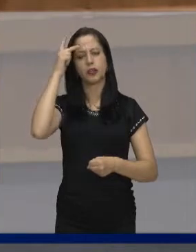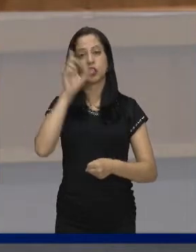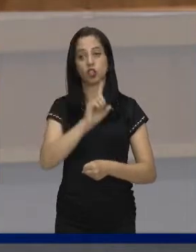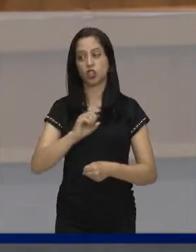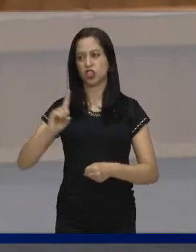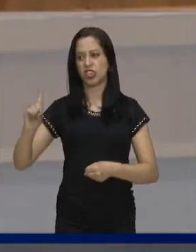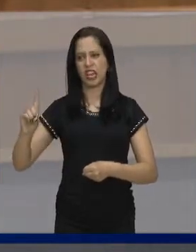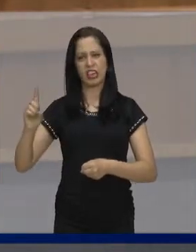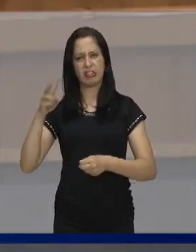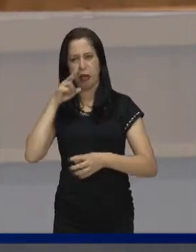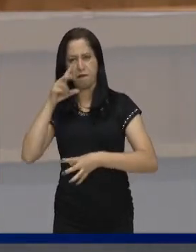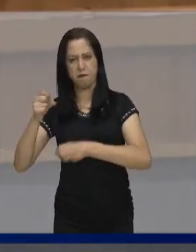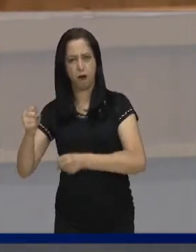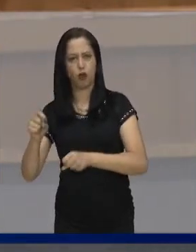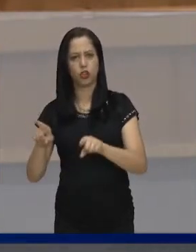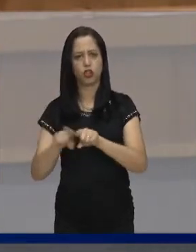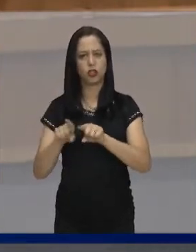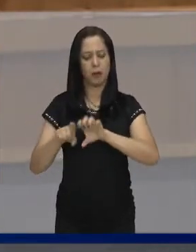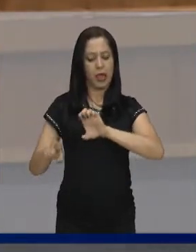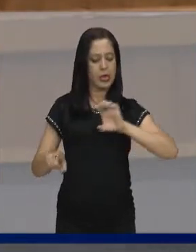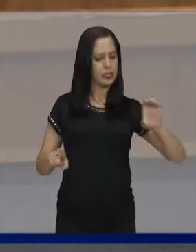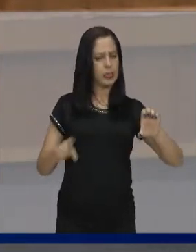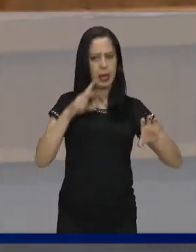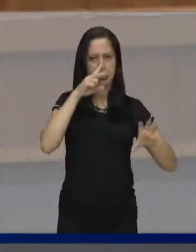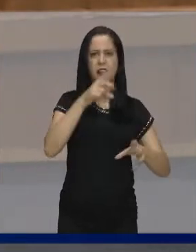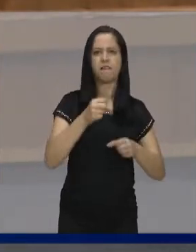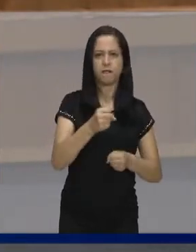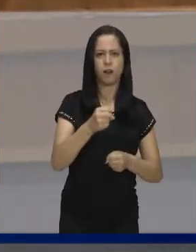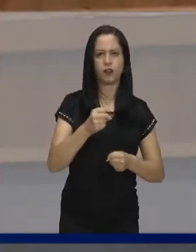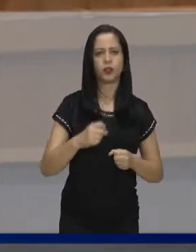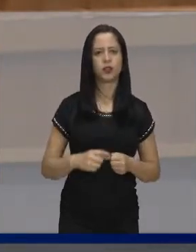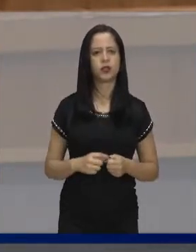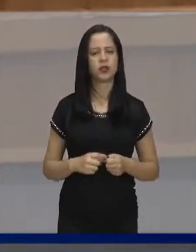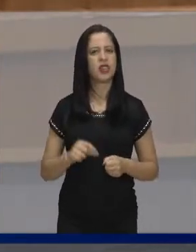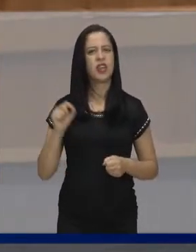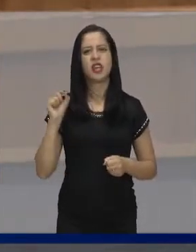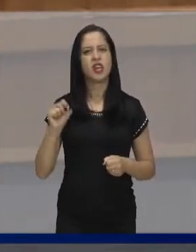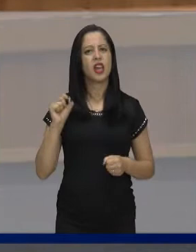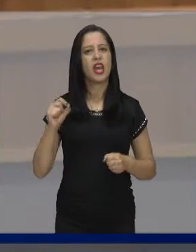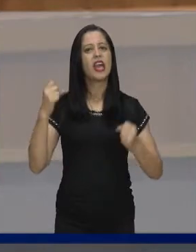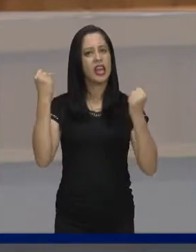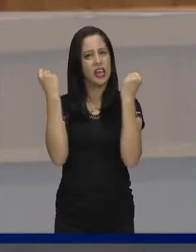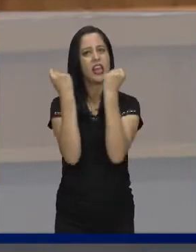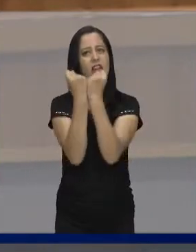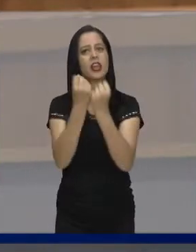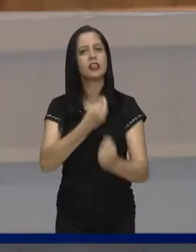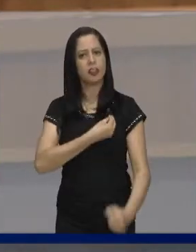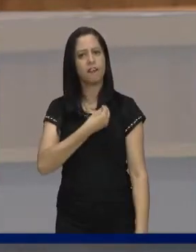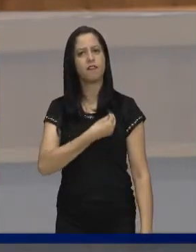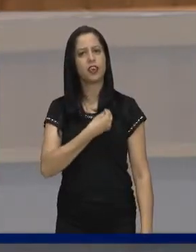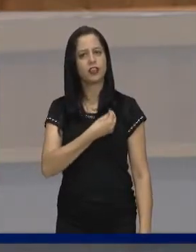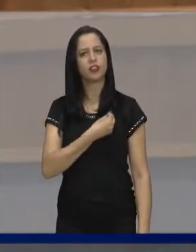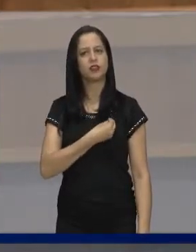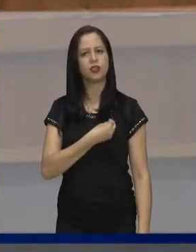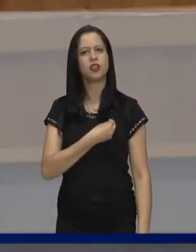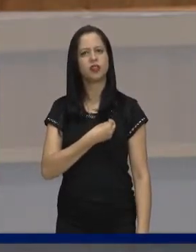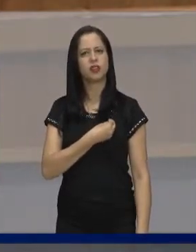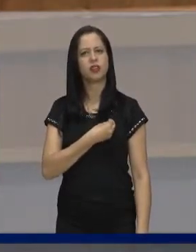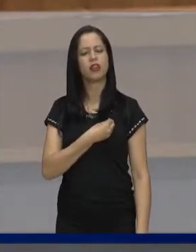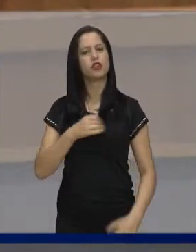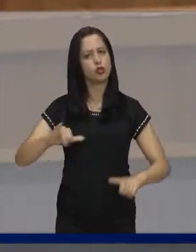de esquerda como o extremismo de direita. Quem é da defesa da vida sofre muito com o extremismo da